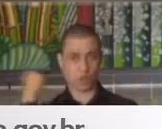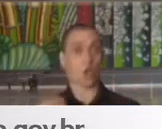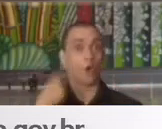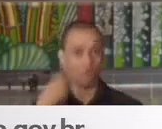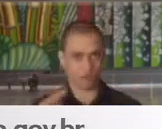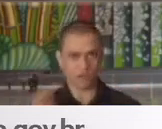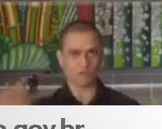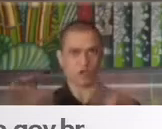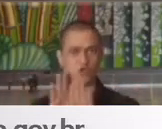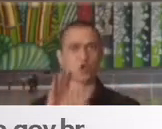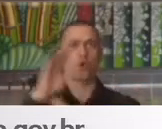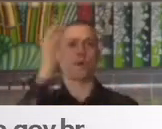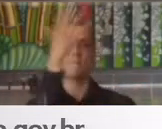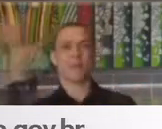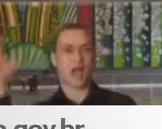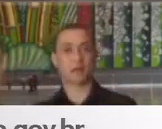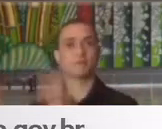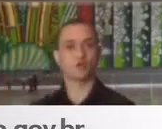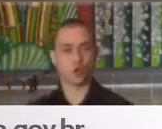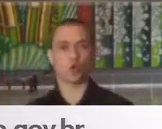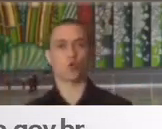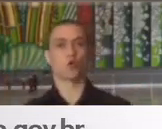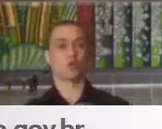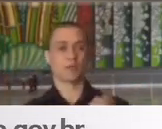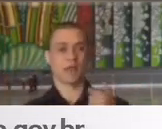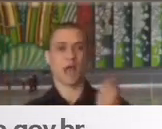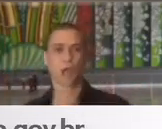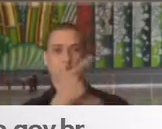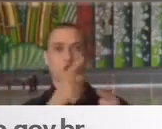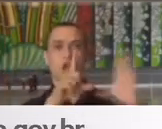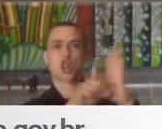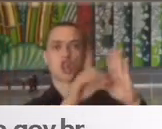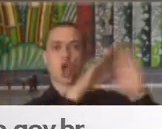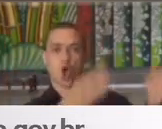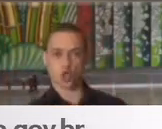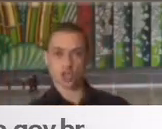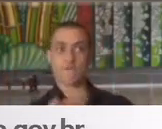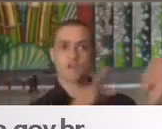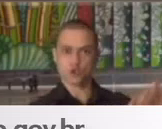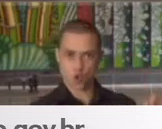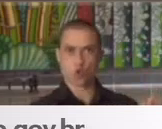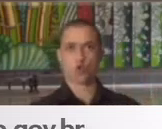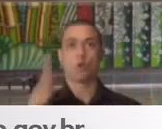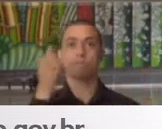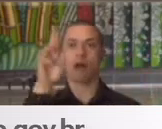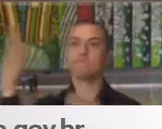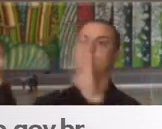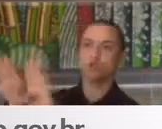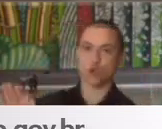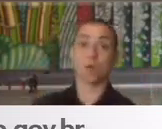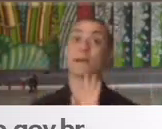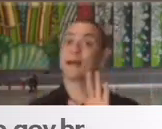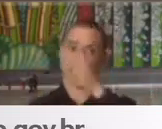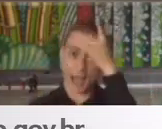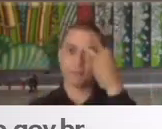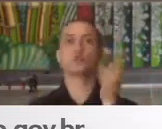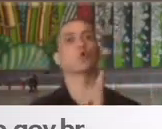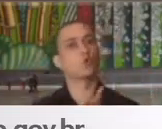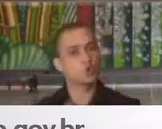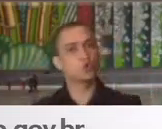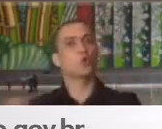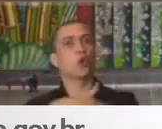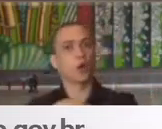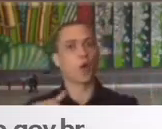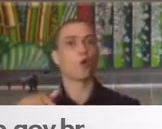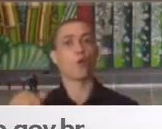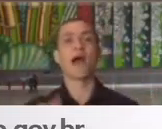fechamento dos parques, o pré-fechamento de algumas lojas que já estão fechadas, bares, restaurantes, as pessoas ainda estão na rua. Tem famílias que saem